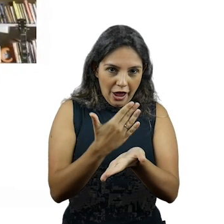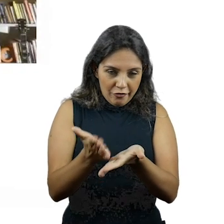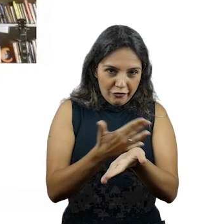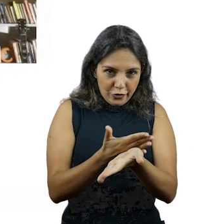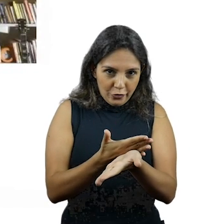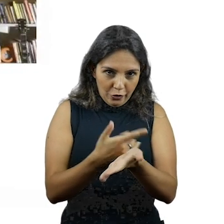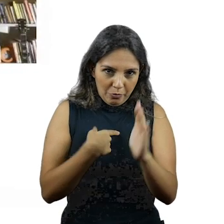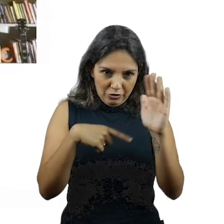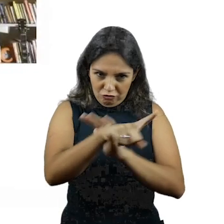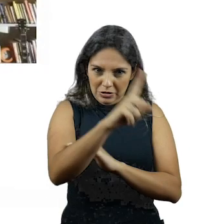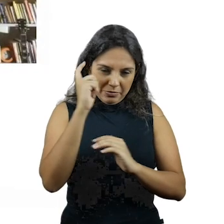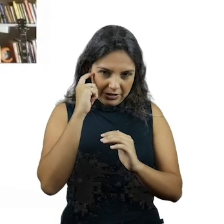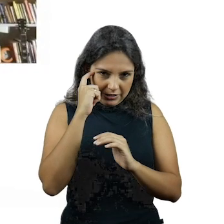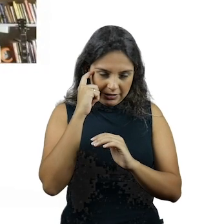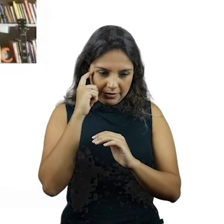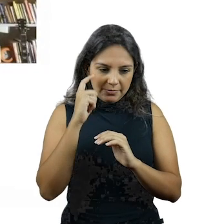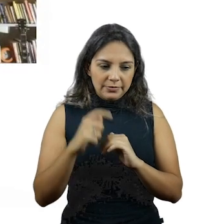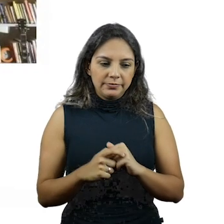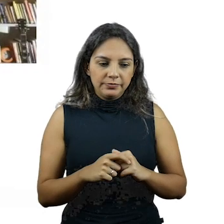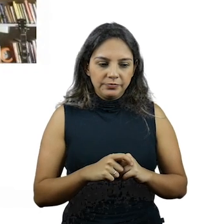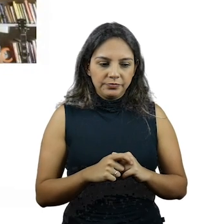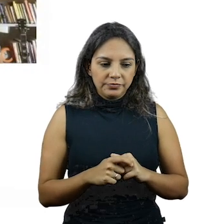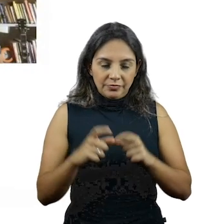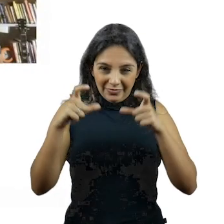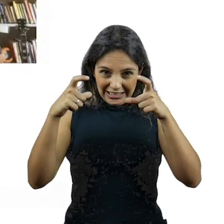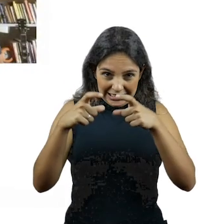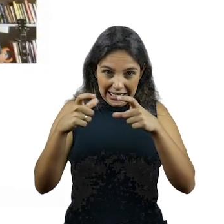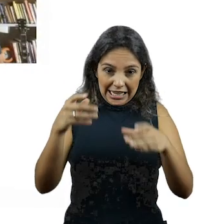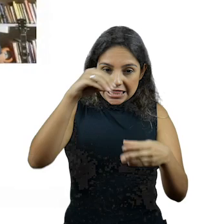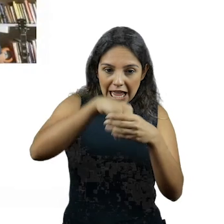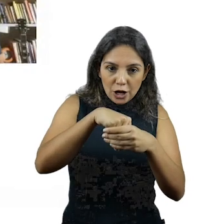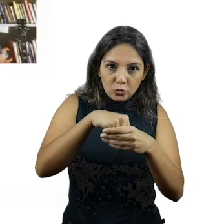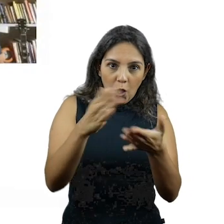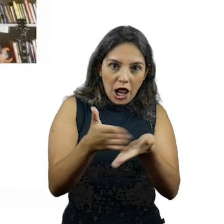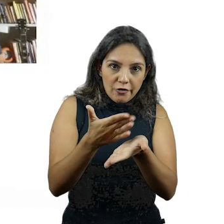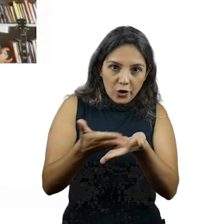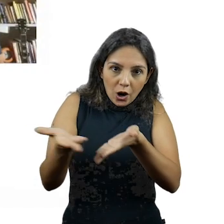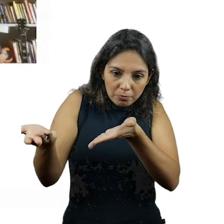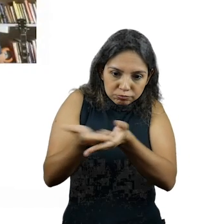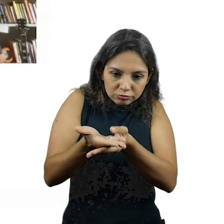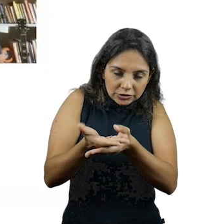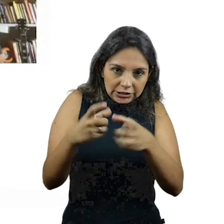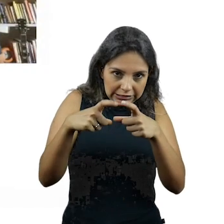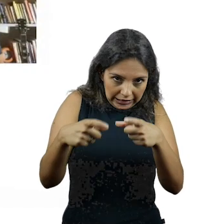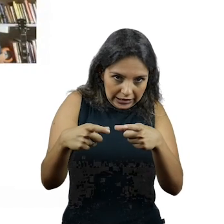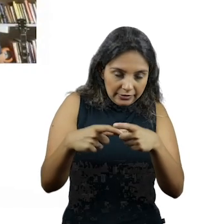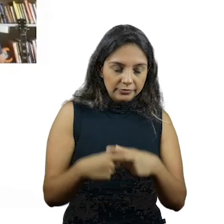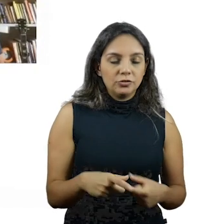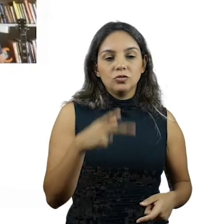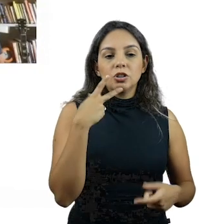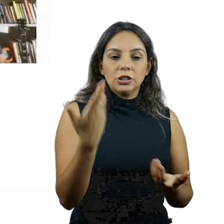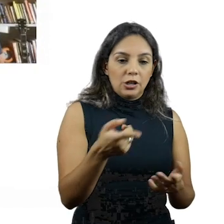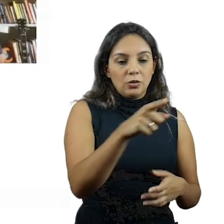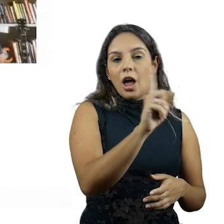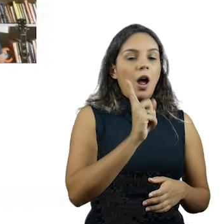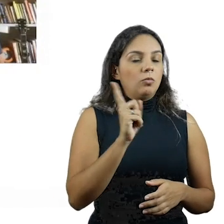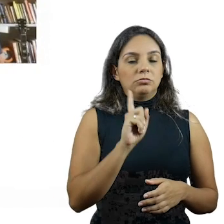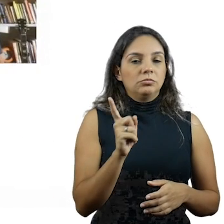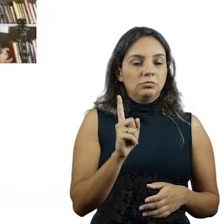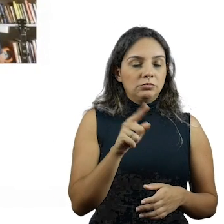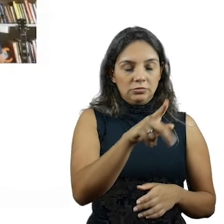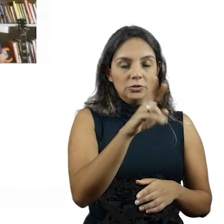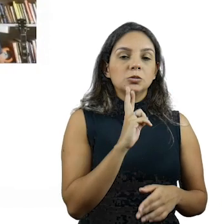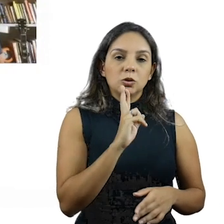aquele sonho sentido, sim, né? Que tem o CD dentro do livro, né? Não, então essa foi a solução. Não foi fácil, realmente